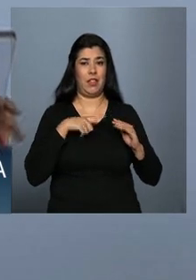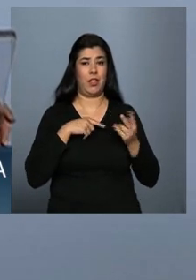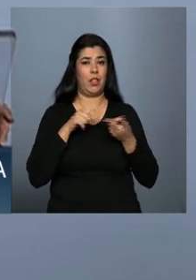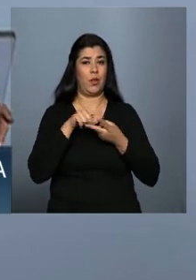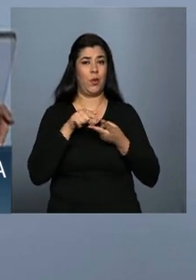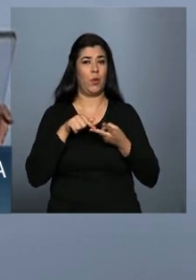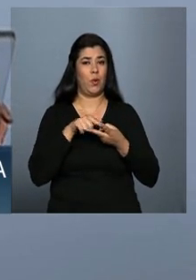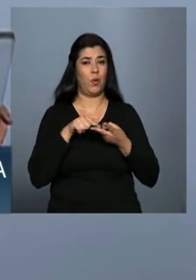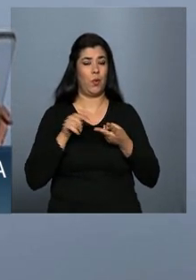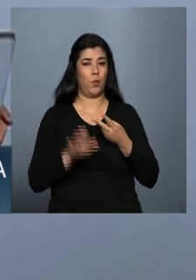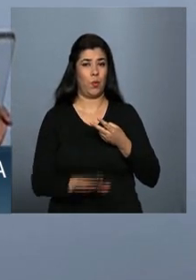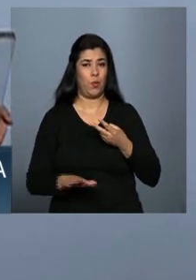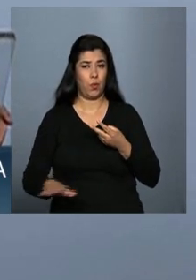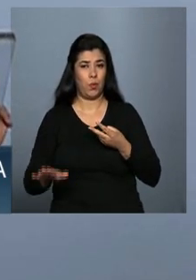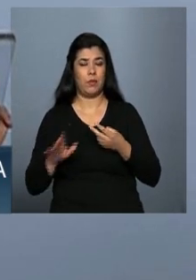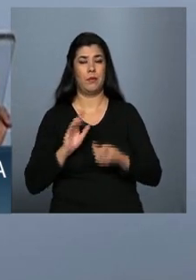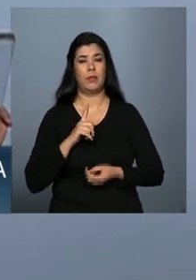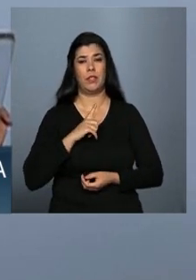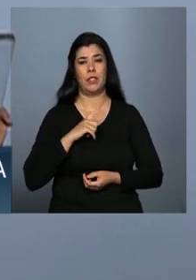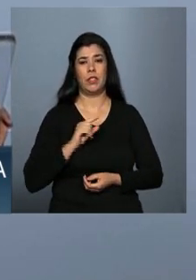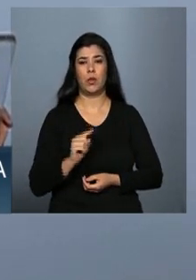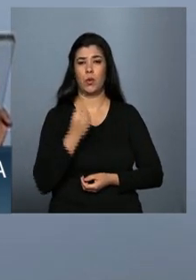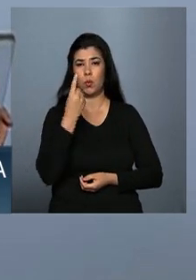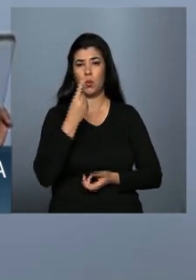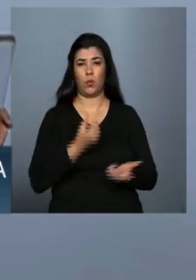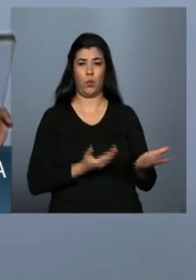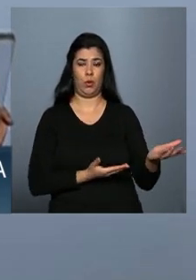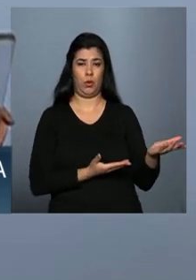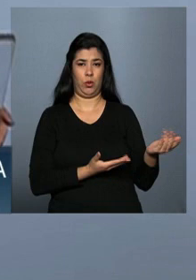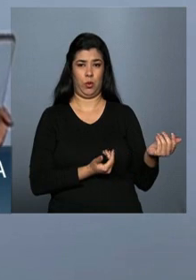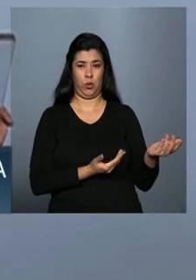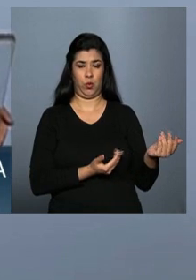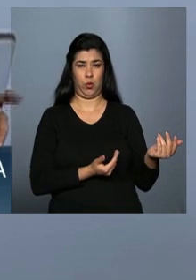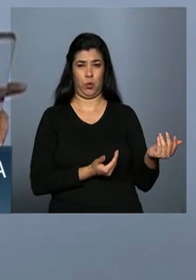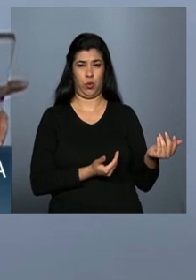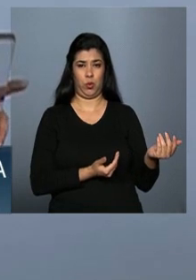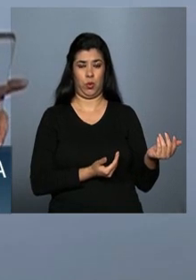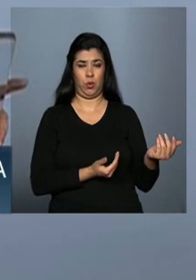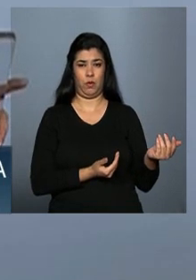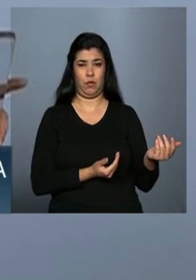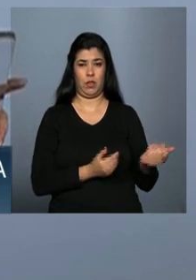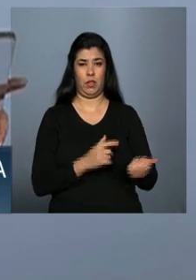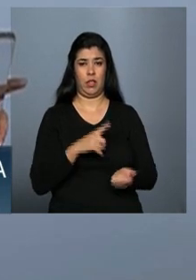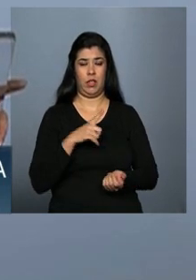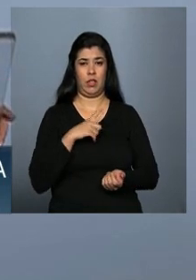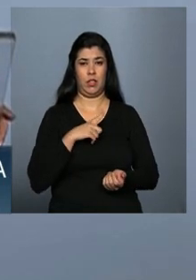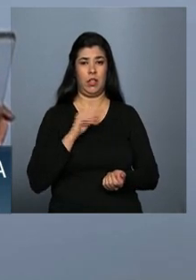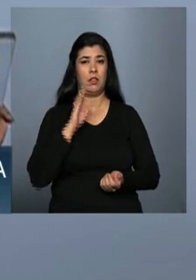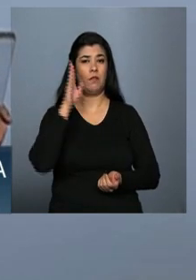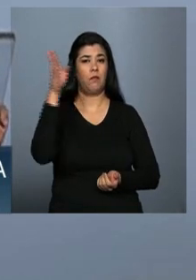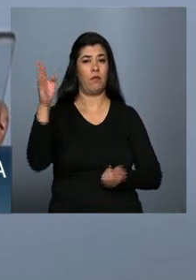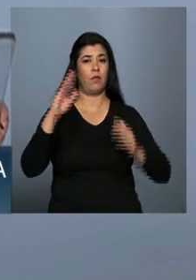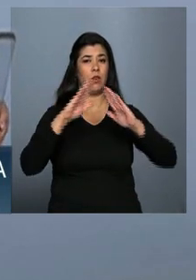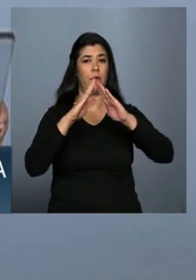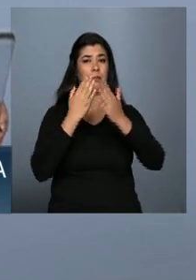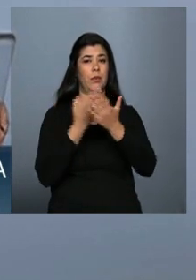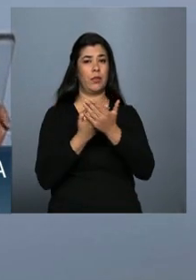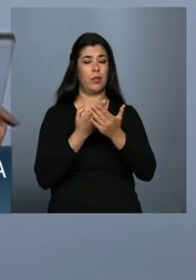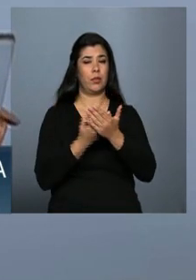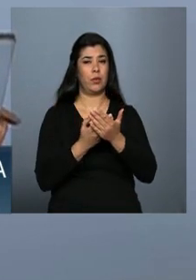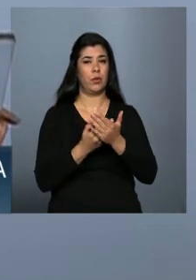duas crianças pequenas e um jovem que estava no colégio Pedro